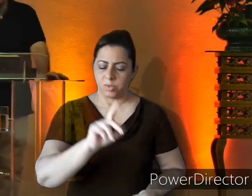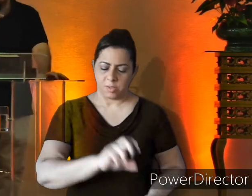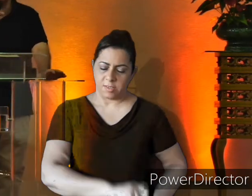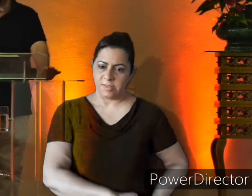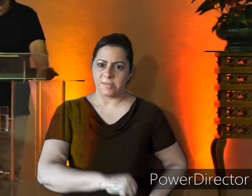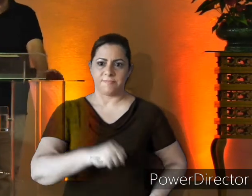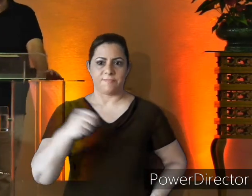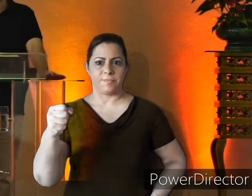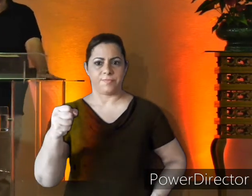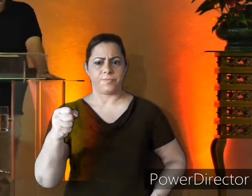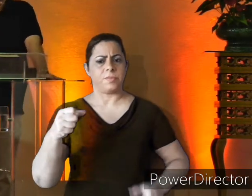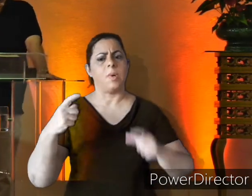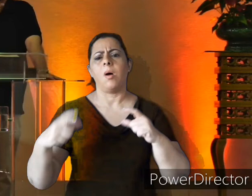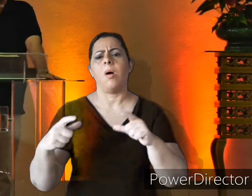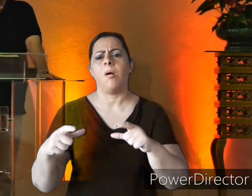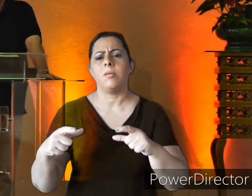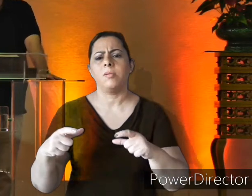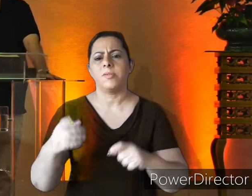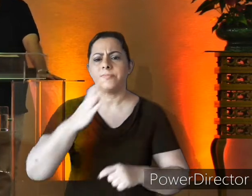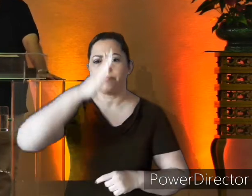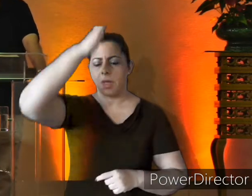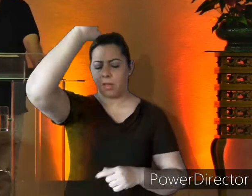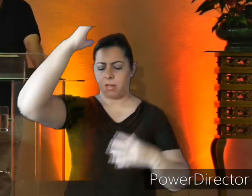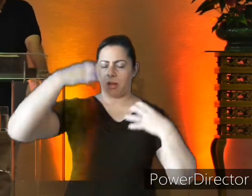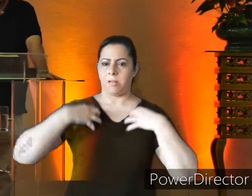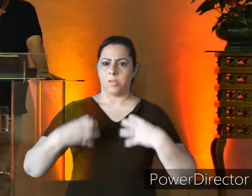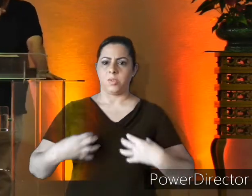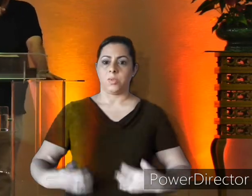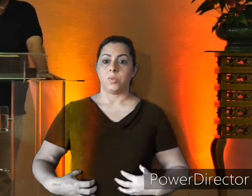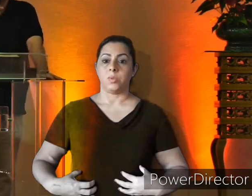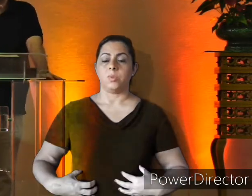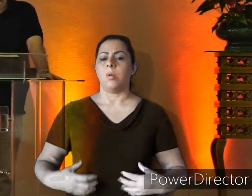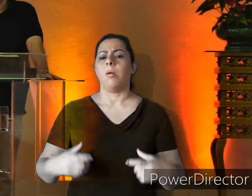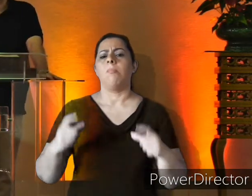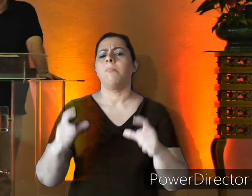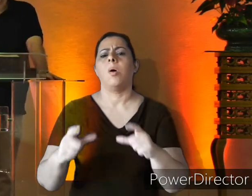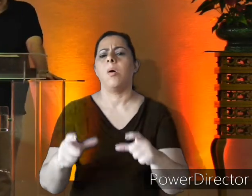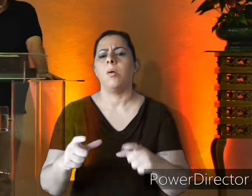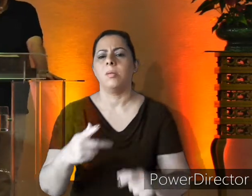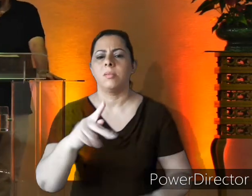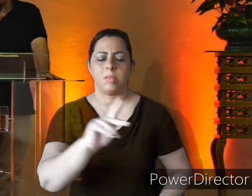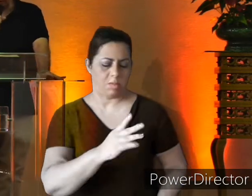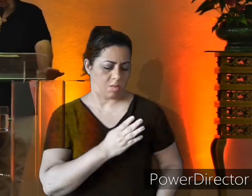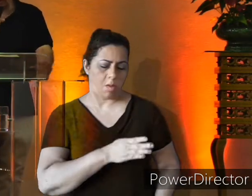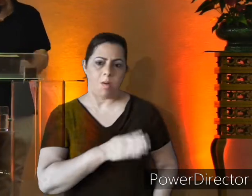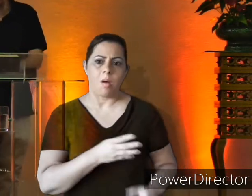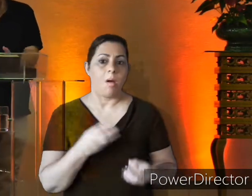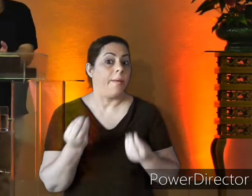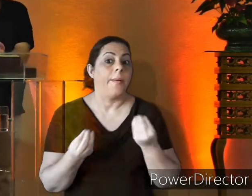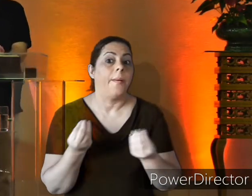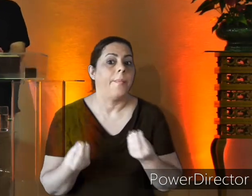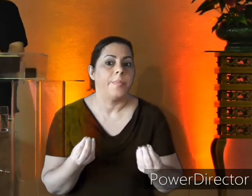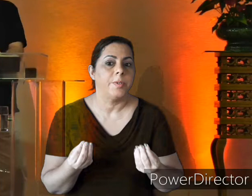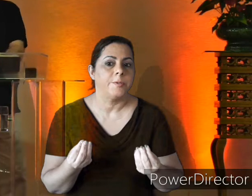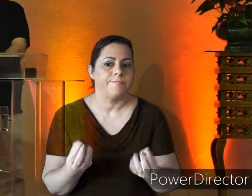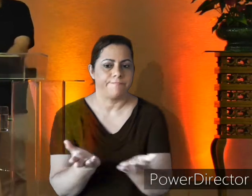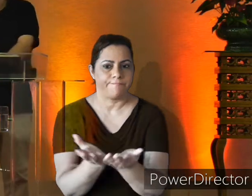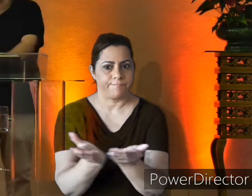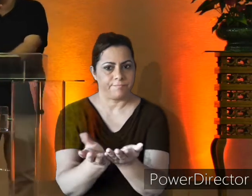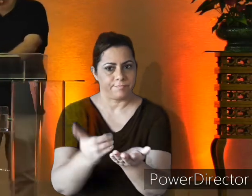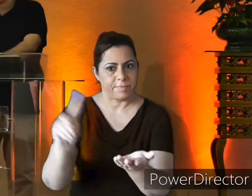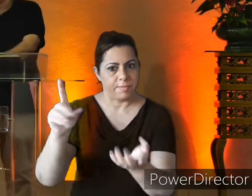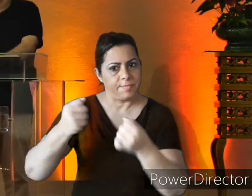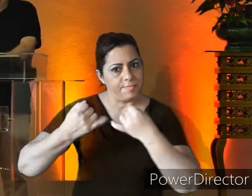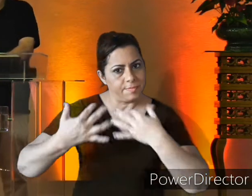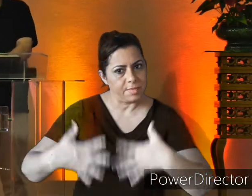procura levantar fortalezas malignas nas nossas mentes, para que não sejamos obedientes à palavra